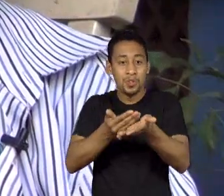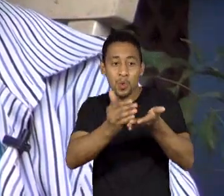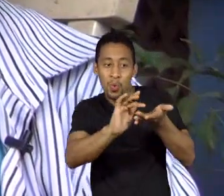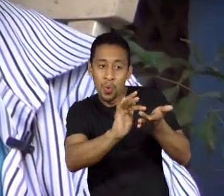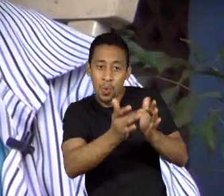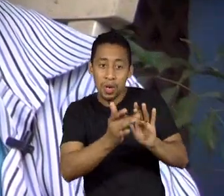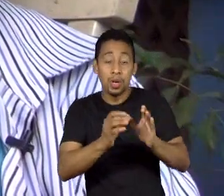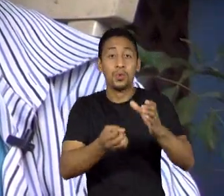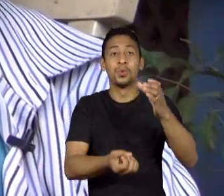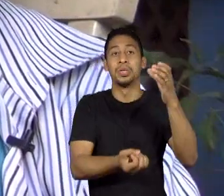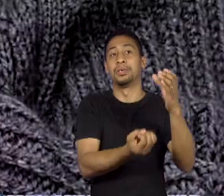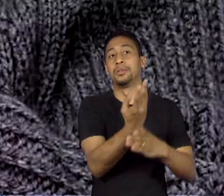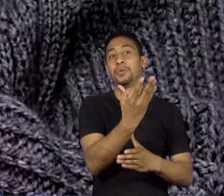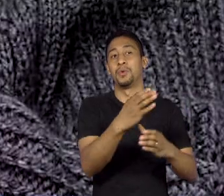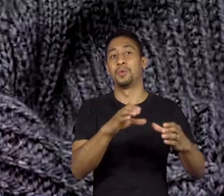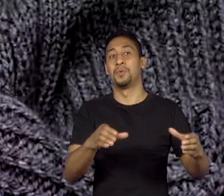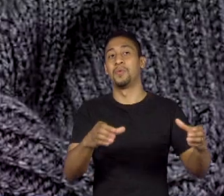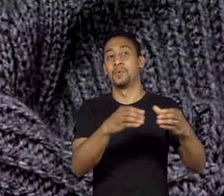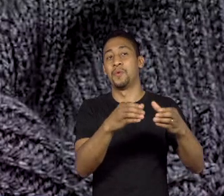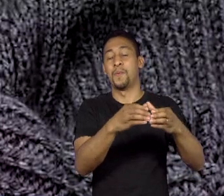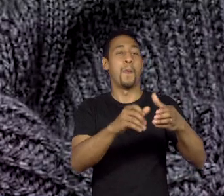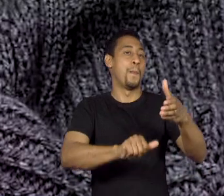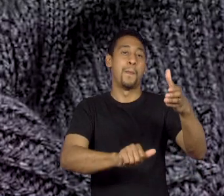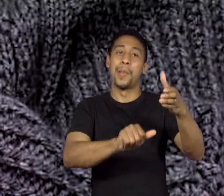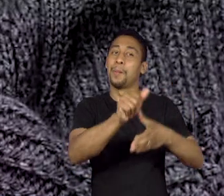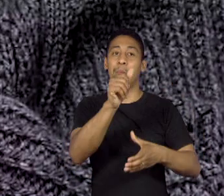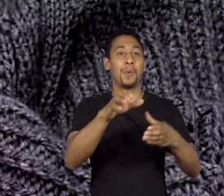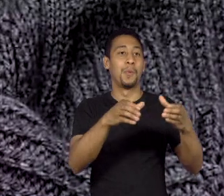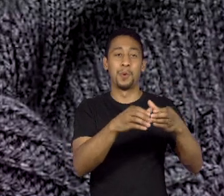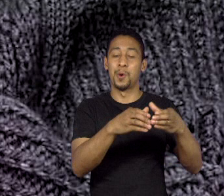primeiros grupos que trabalhavam